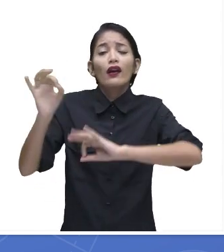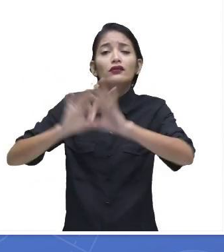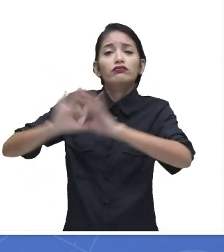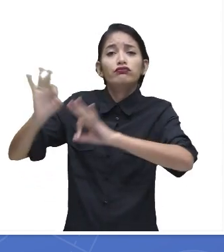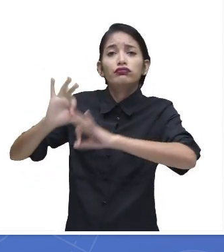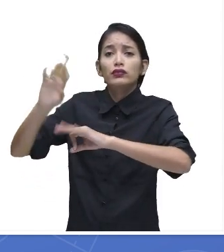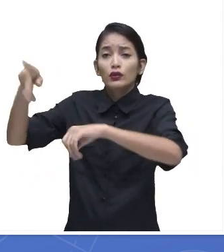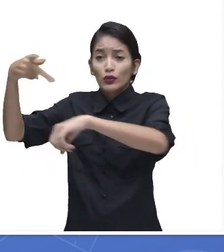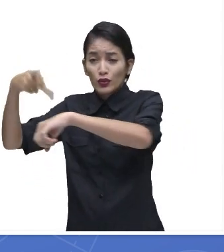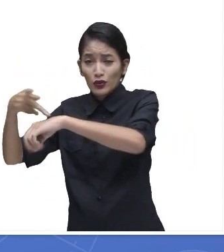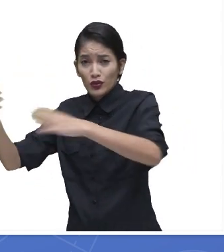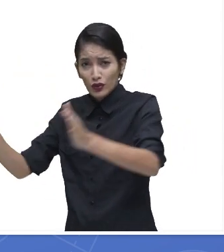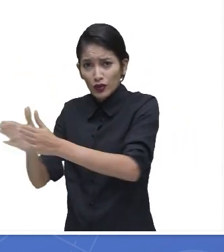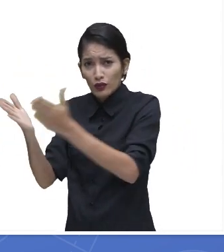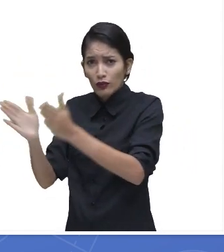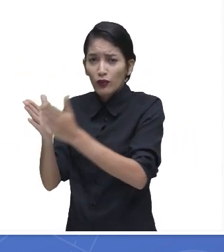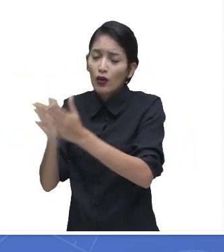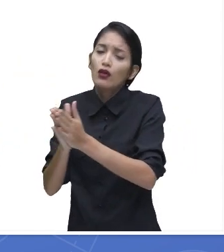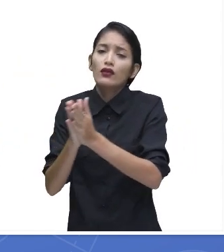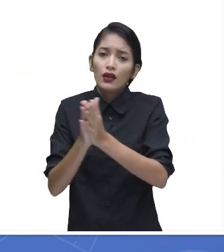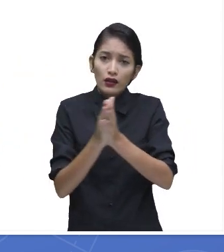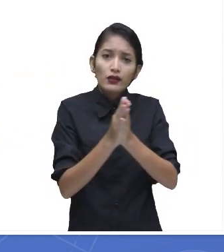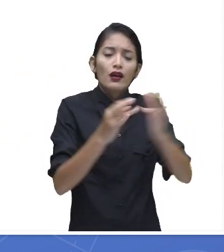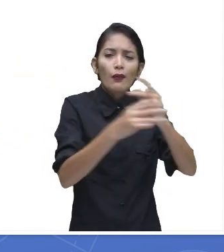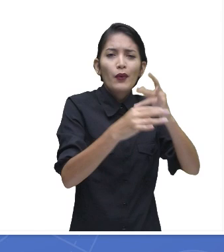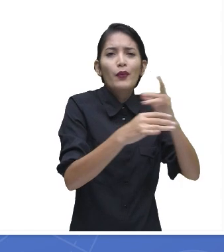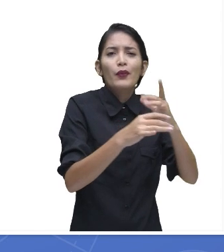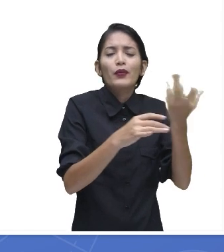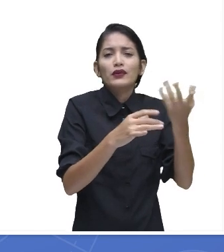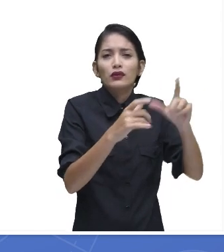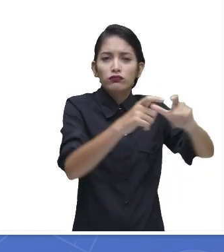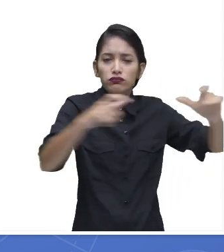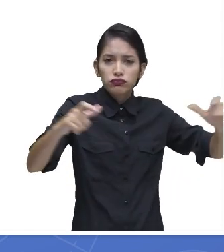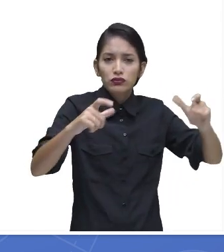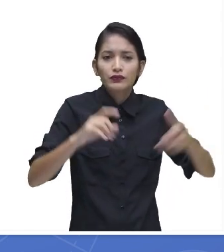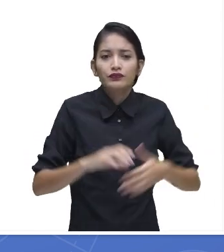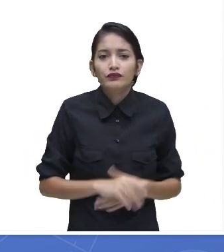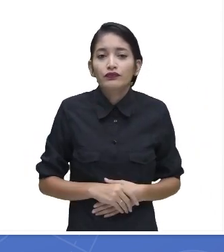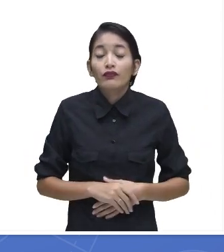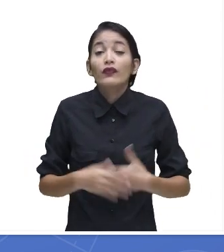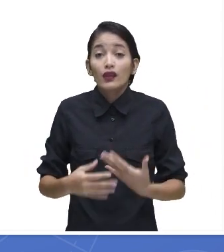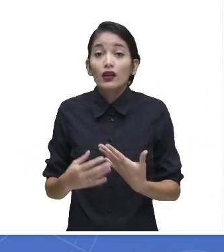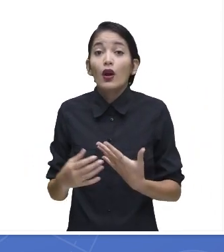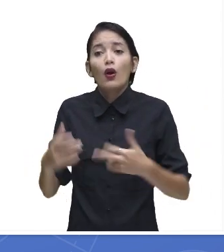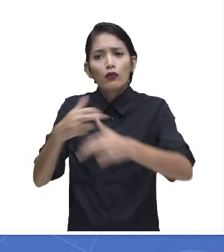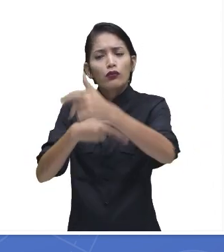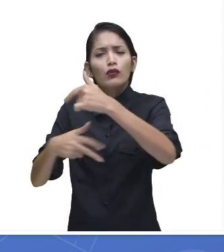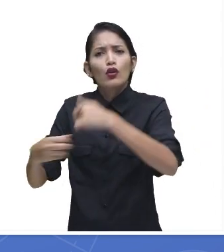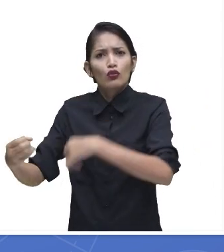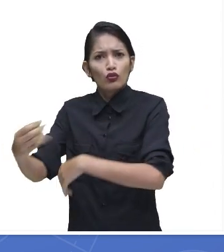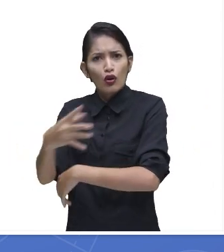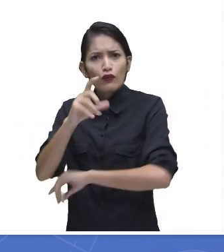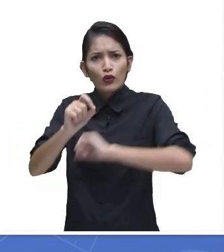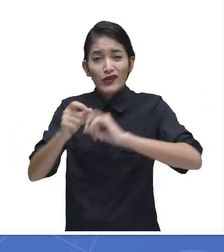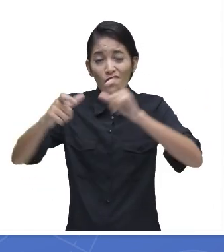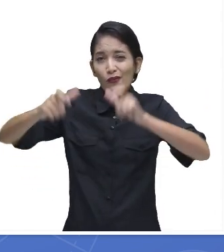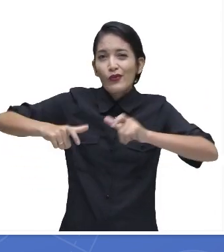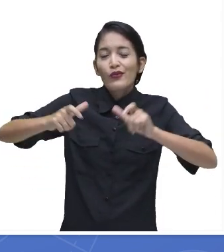países pobres áreas urbanas de grande porte. Nada a ver, né? Aglomerações modestas significa que é uma área,